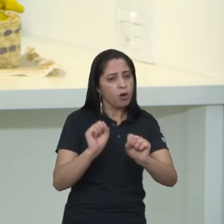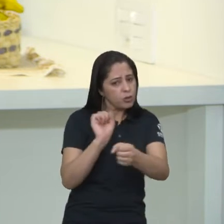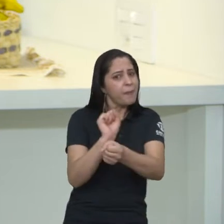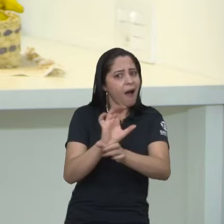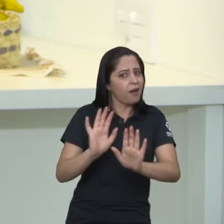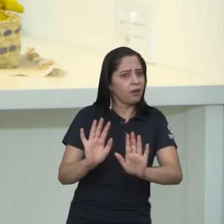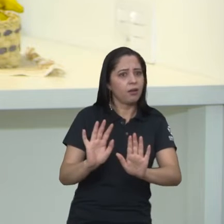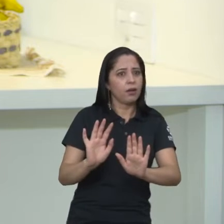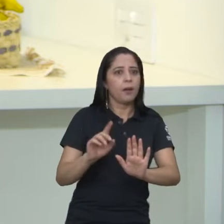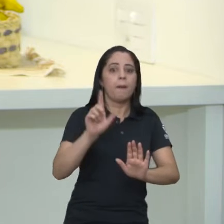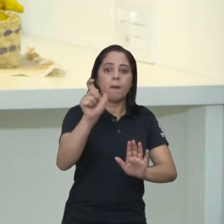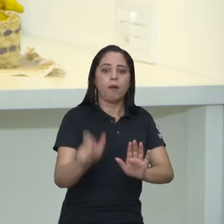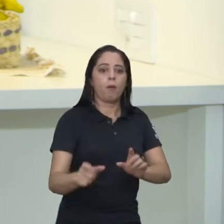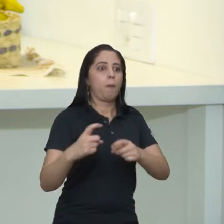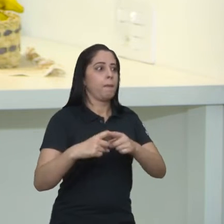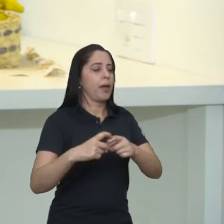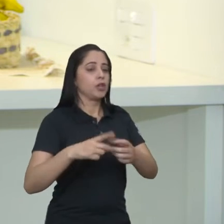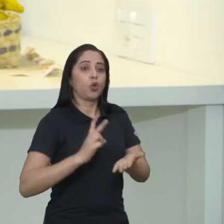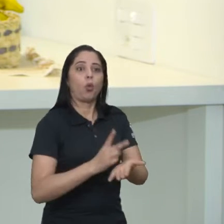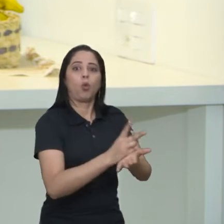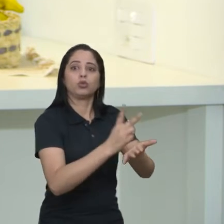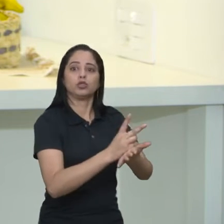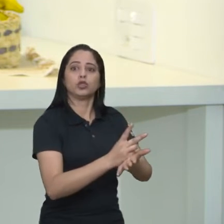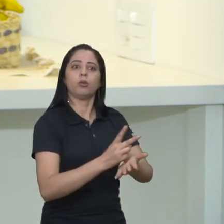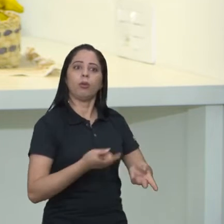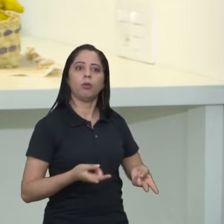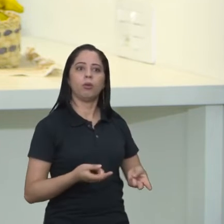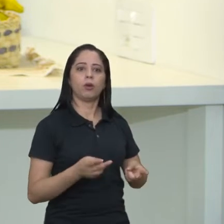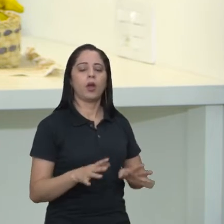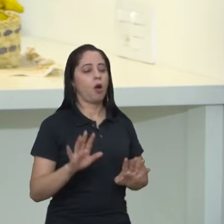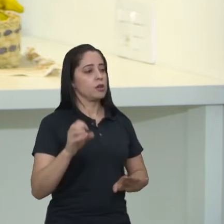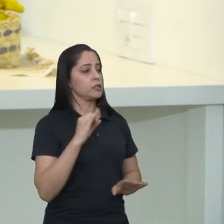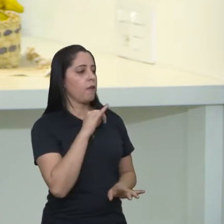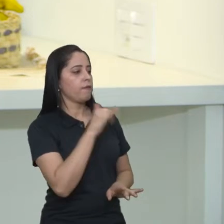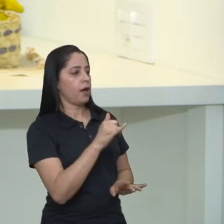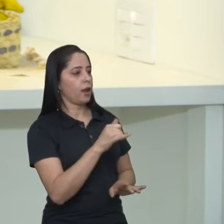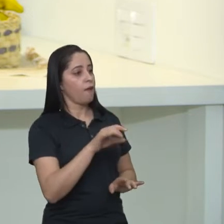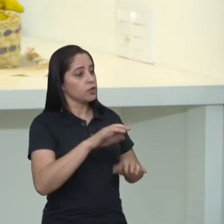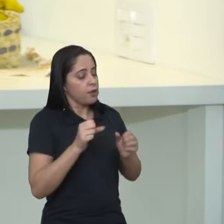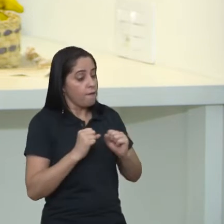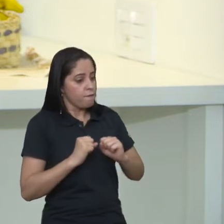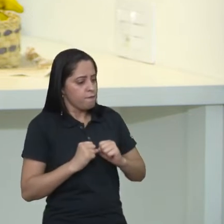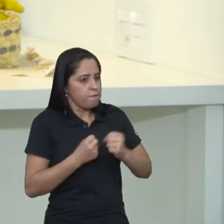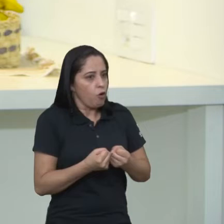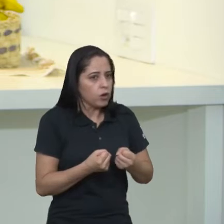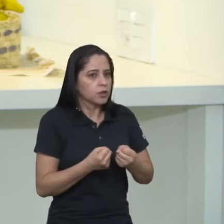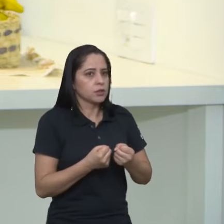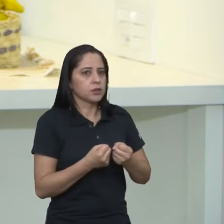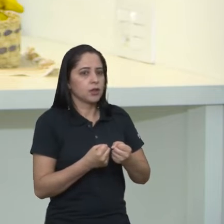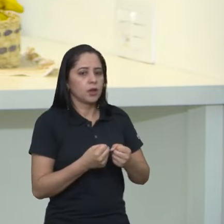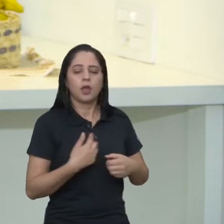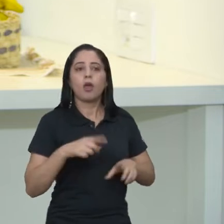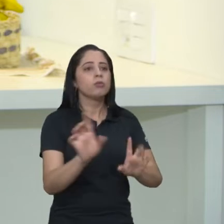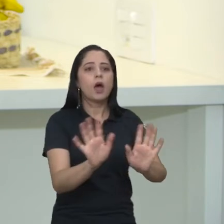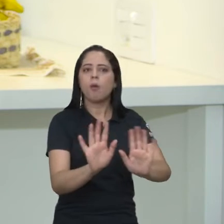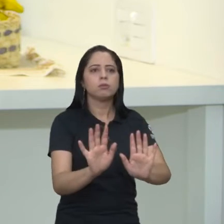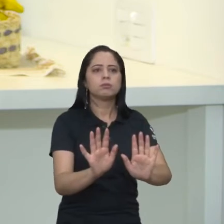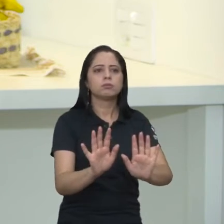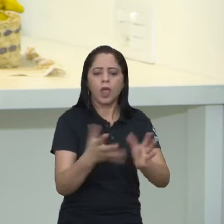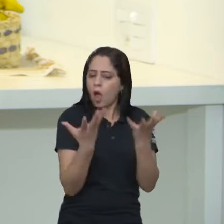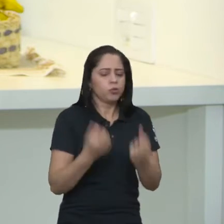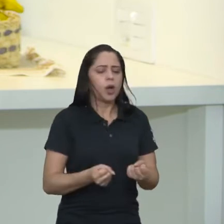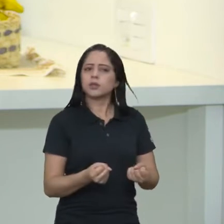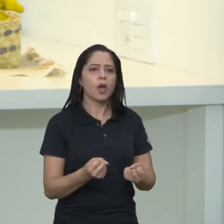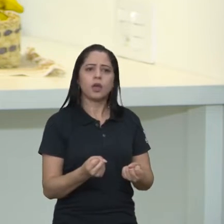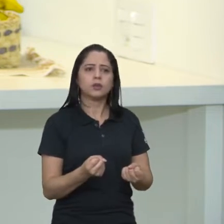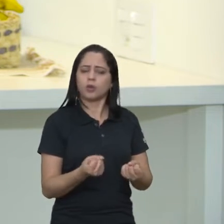E ele continuou. E aí ele falava assim pra mim, olha, quando eu falar pra você fazer força, você vai fazer força. E eu falei, não, eu